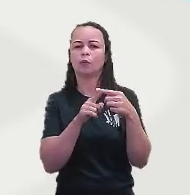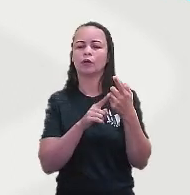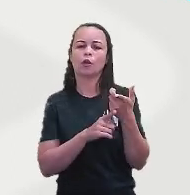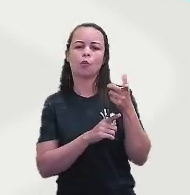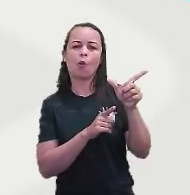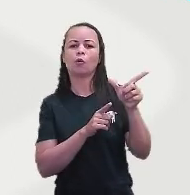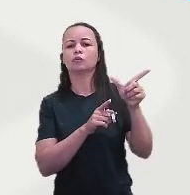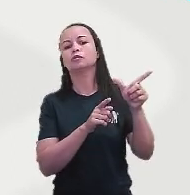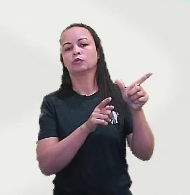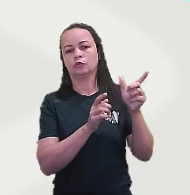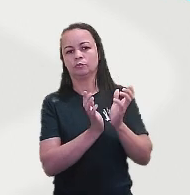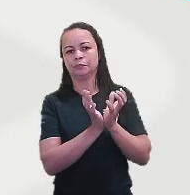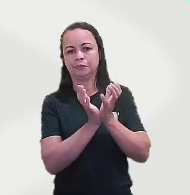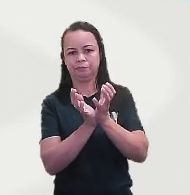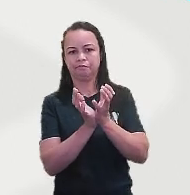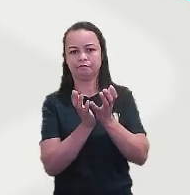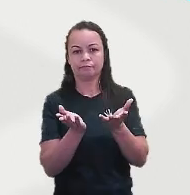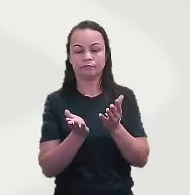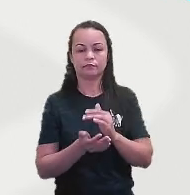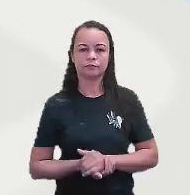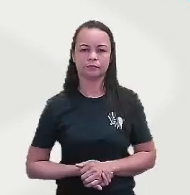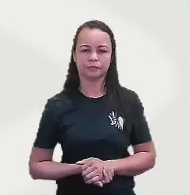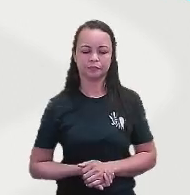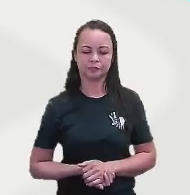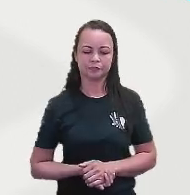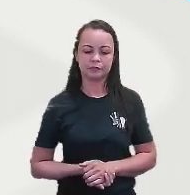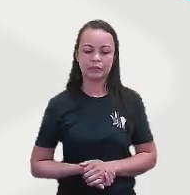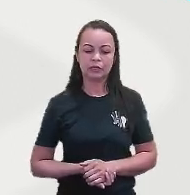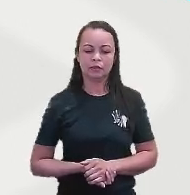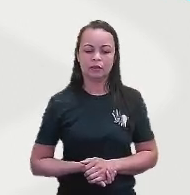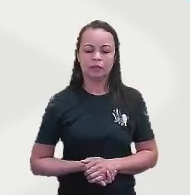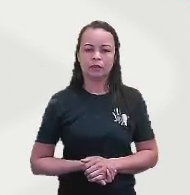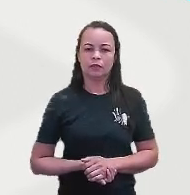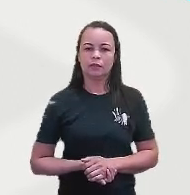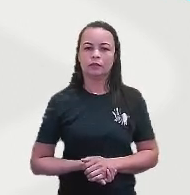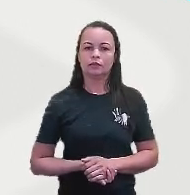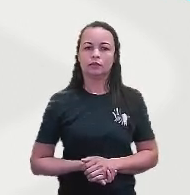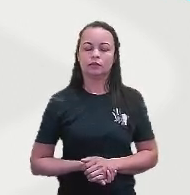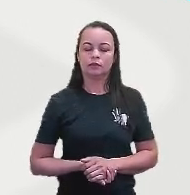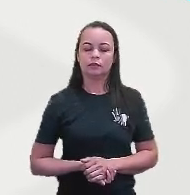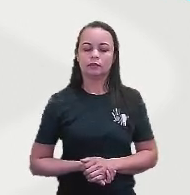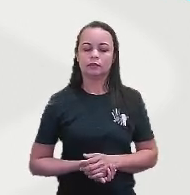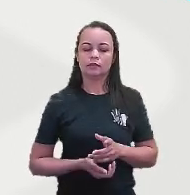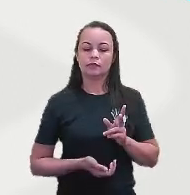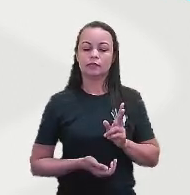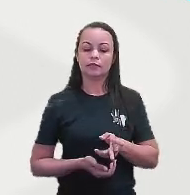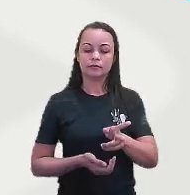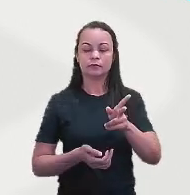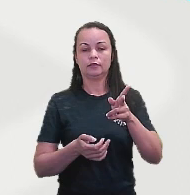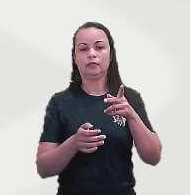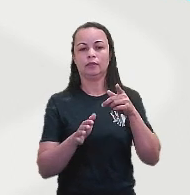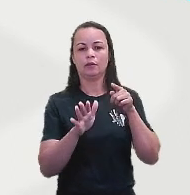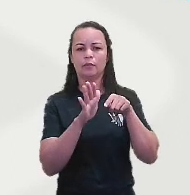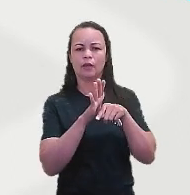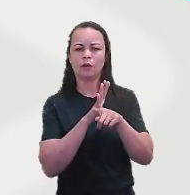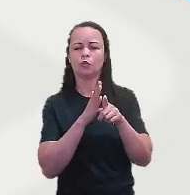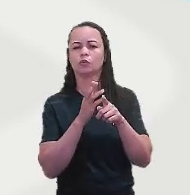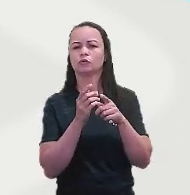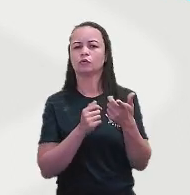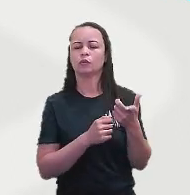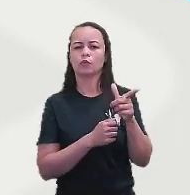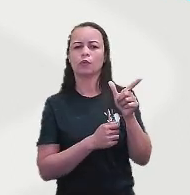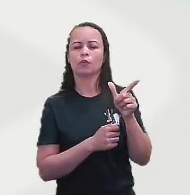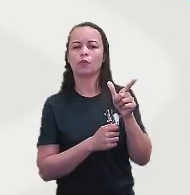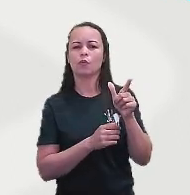outro premiado. Justamente. Mas sempre haverá quem pergunte por qual motivo não foi